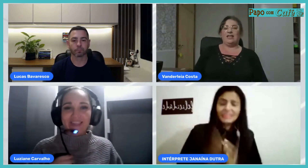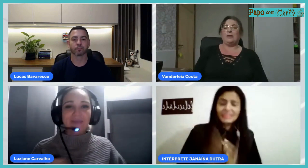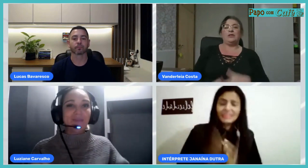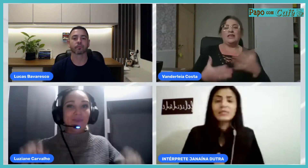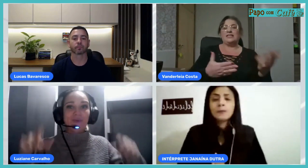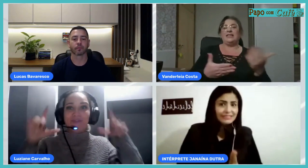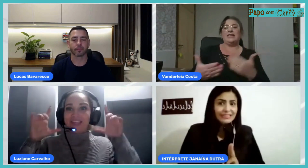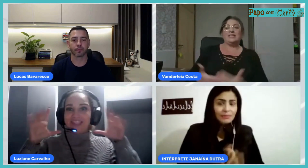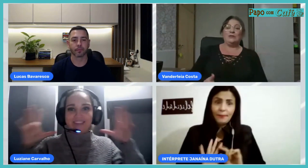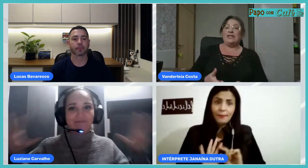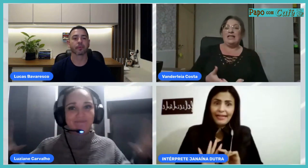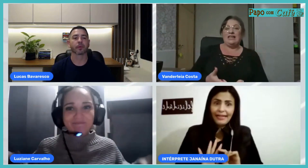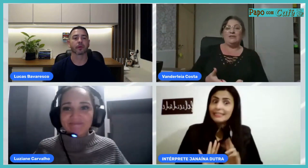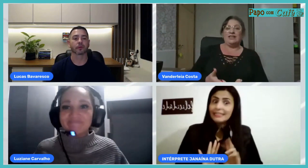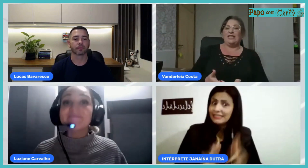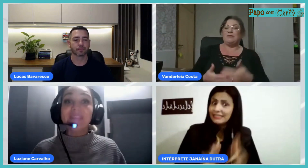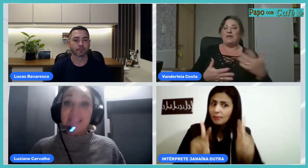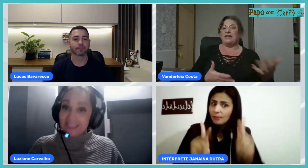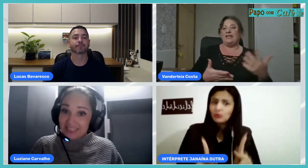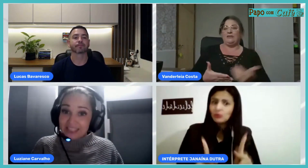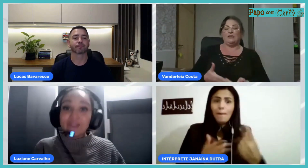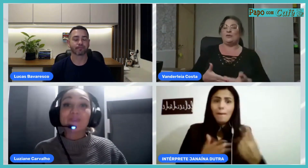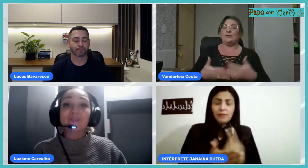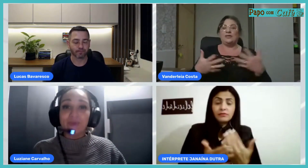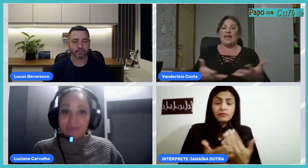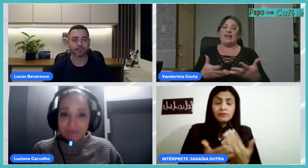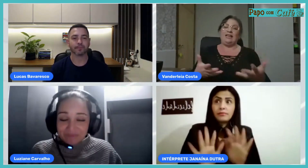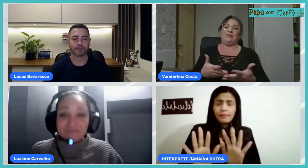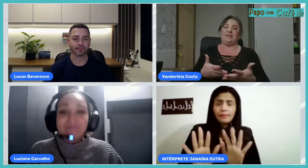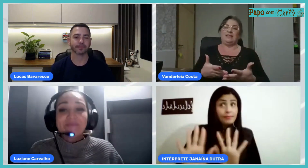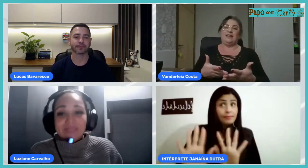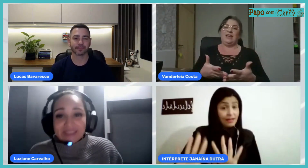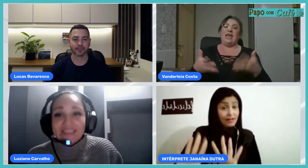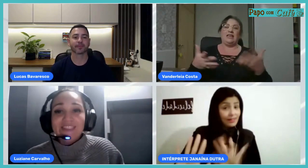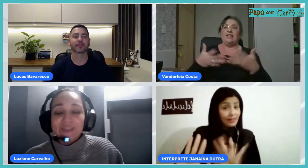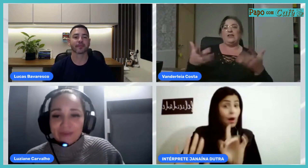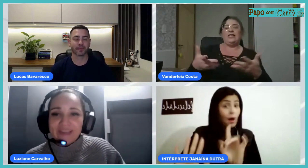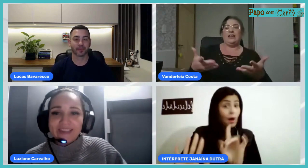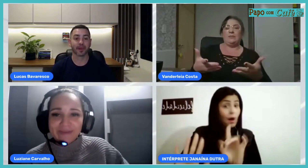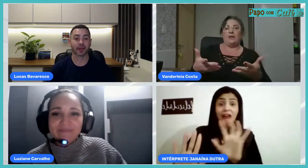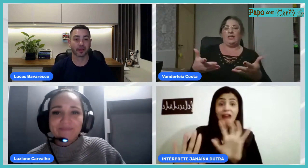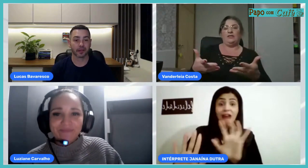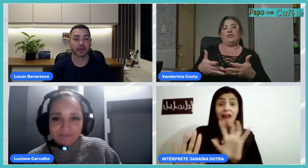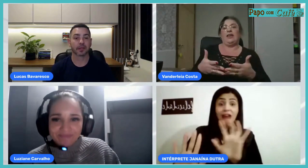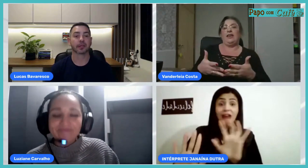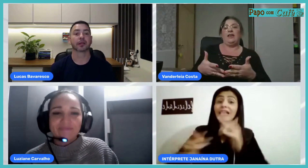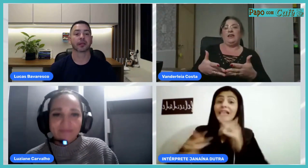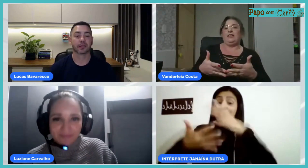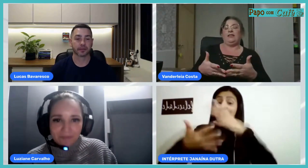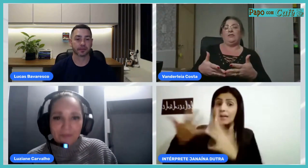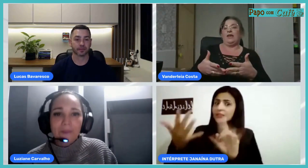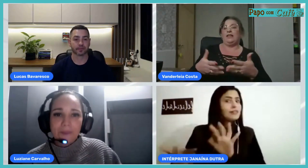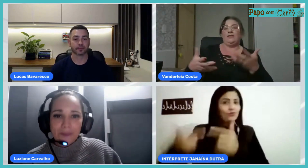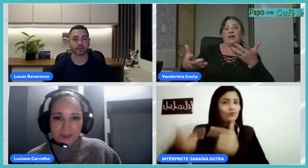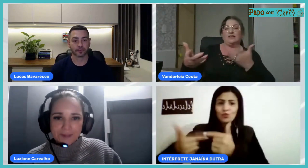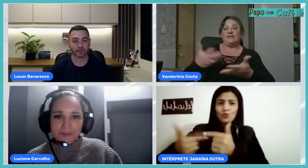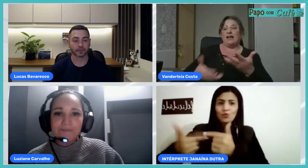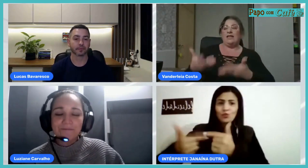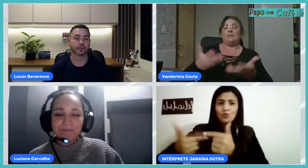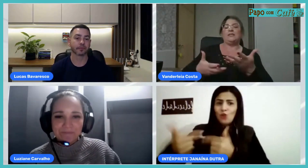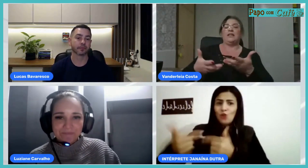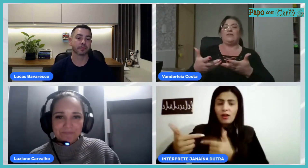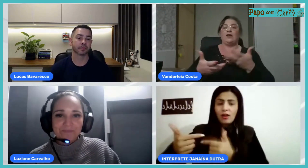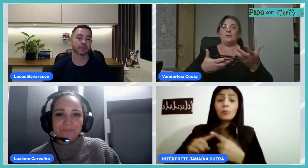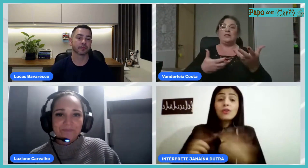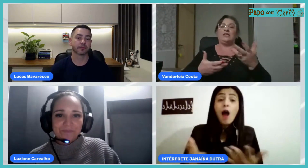funciona. E aí a Até porque pessoa a escrita fica... é a segunda língua, né? A primeira língua do surdo é a Libras. É aquilo ali que ele aprende, né? Então, é através